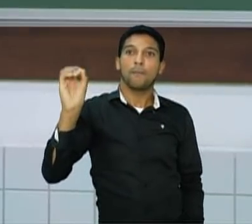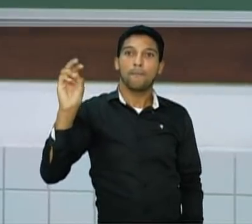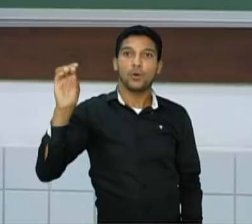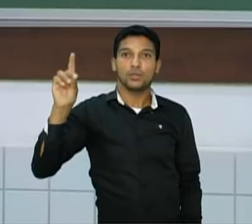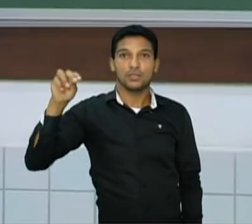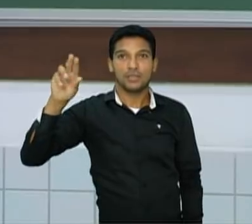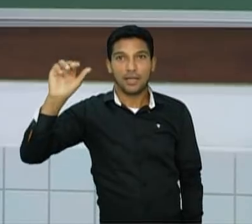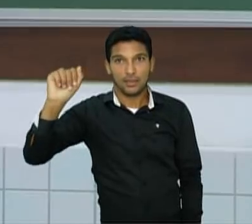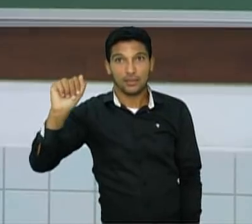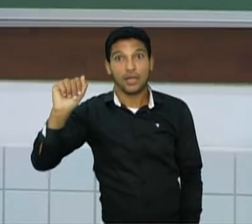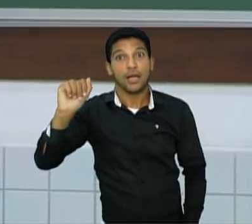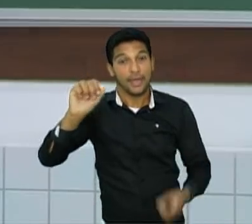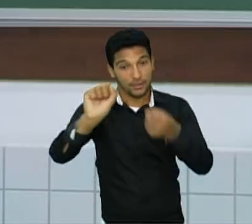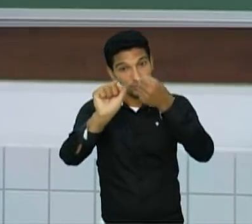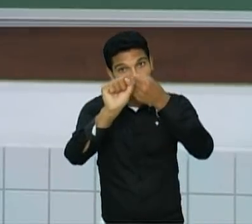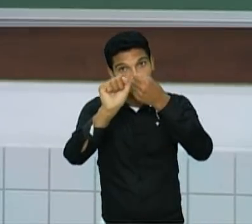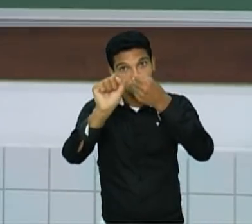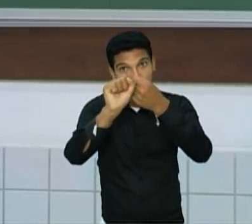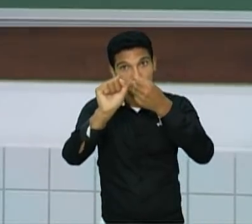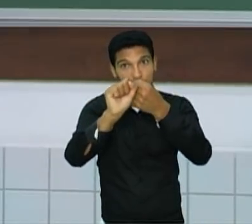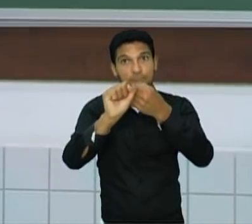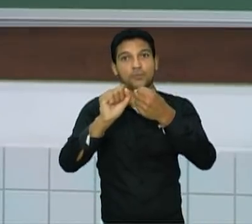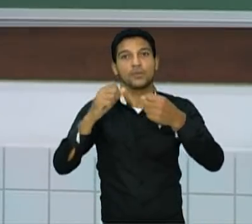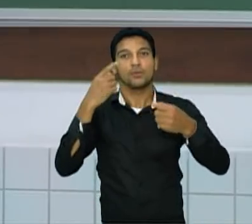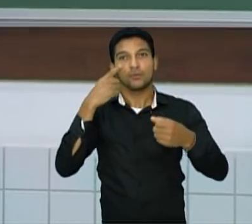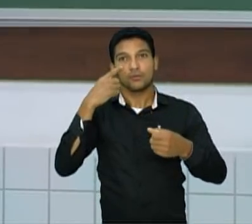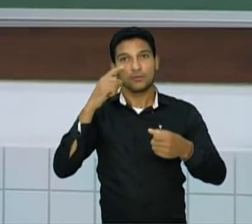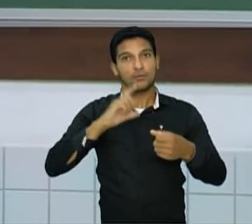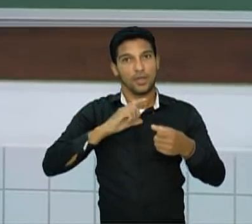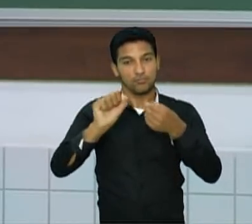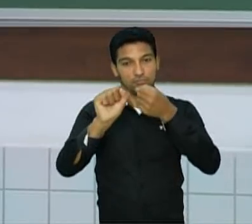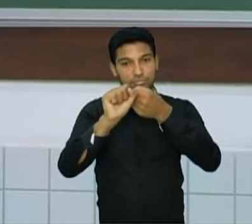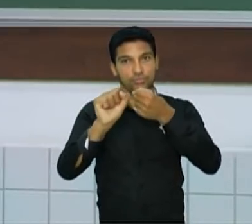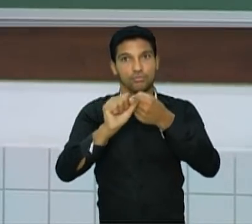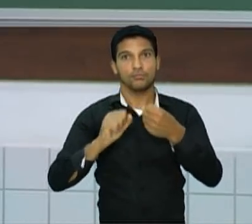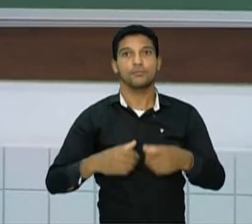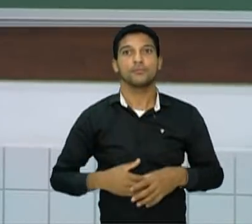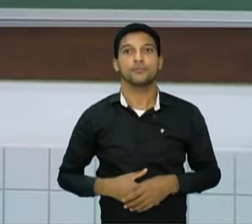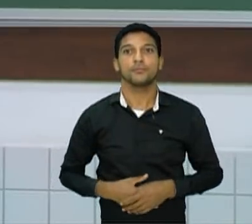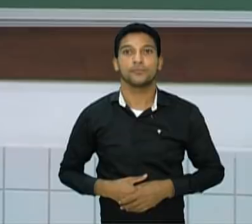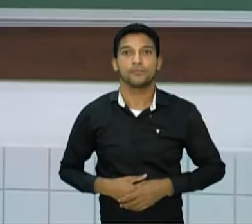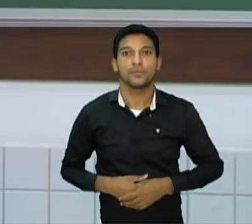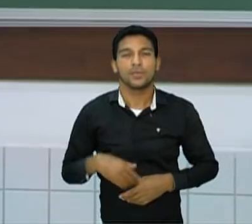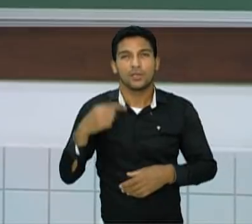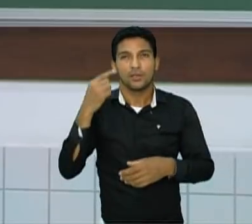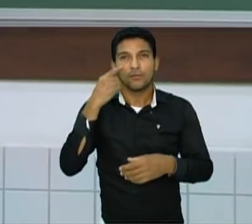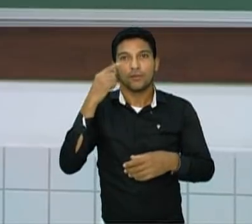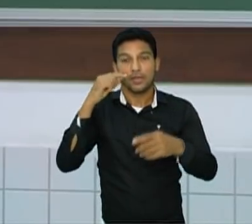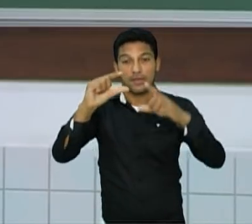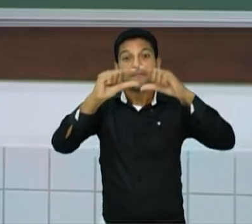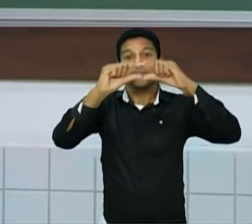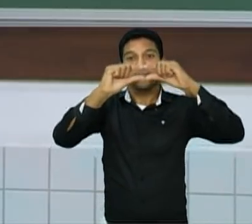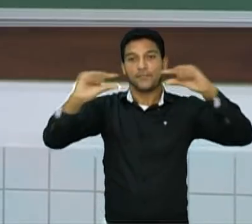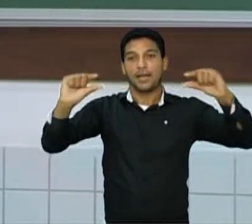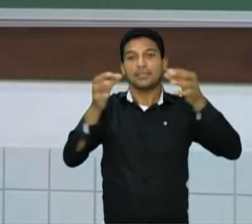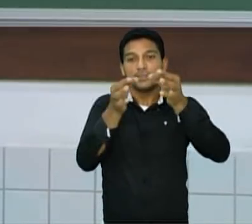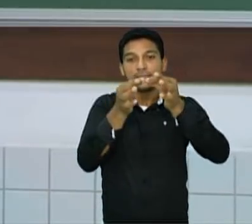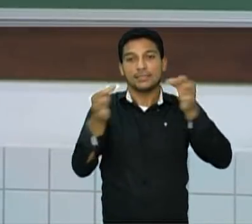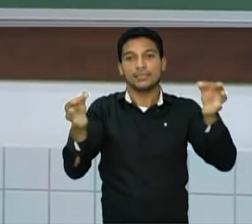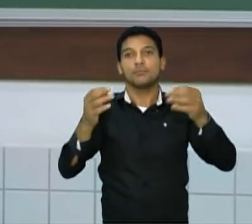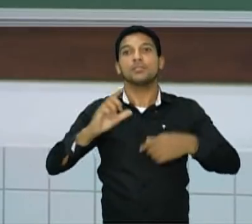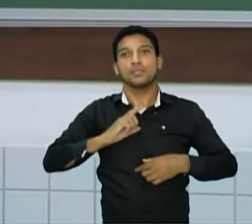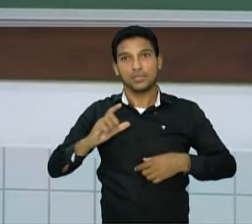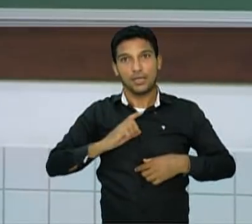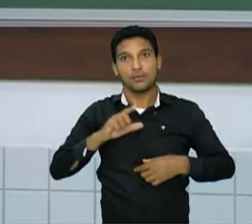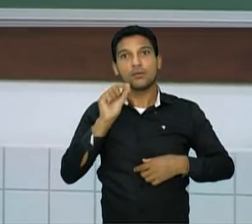oração pequenininha, na oração menor, naquela oração que não é composta, eu vou ter, do